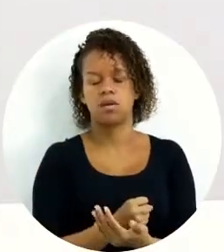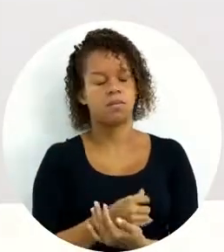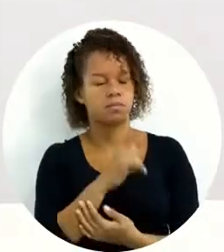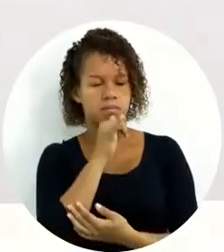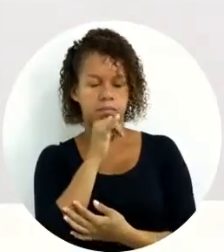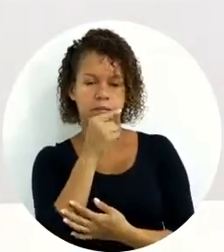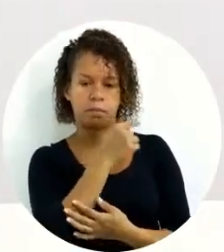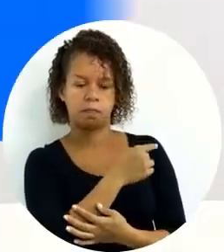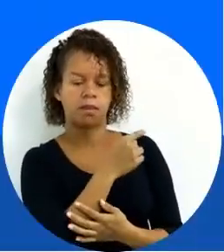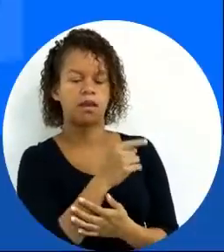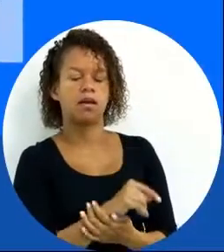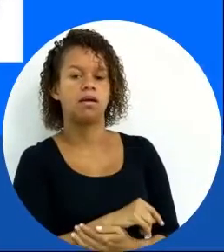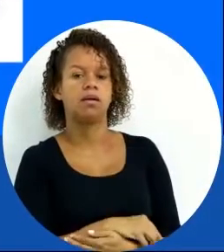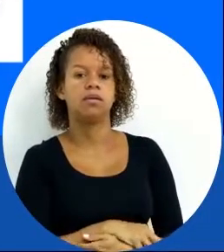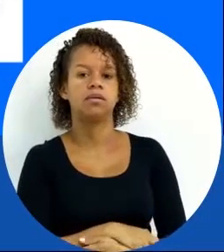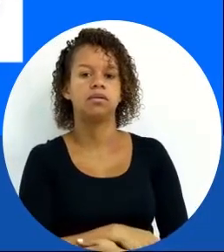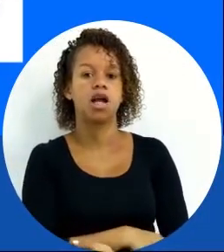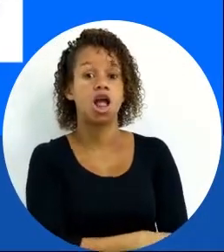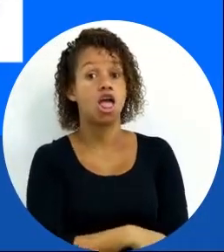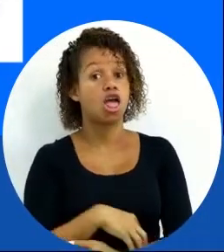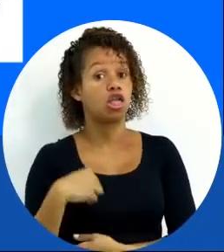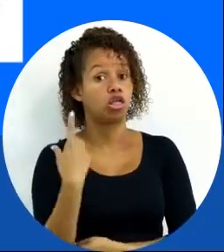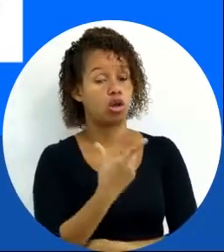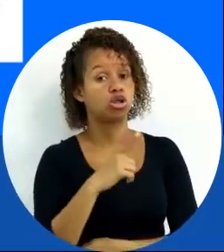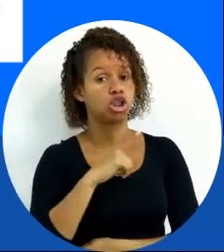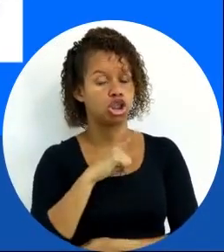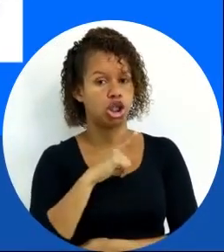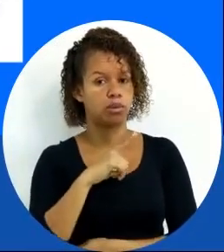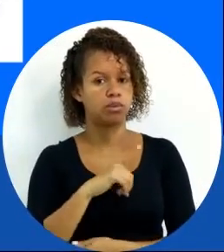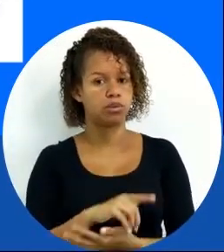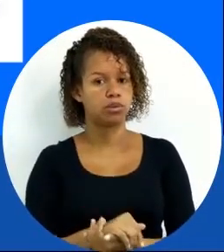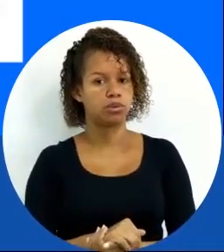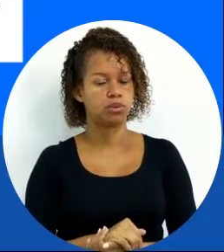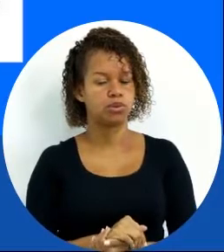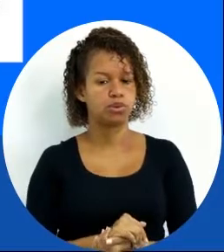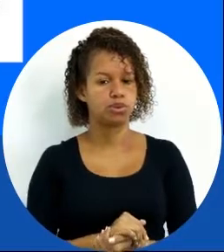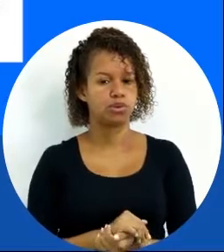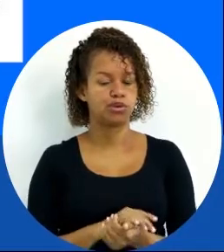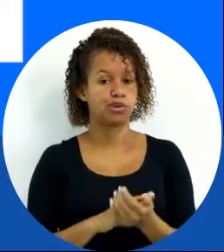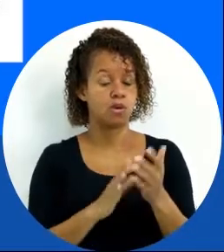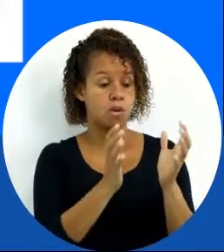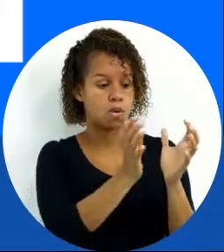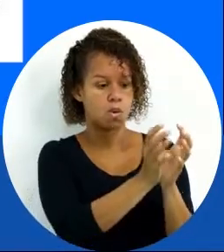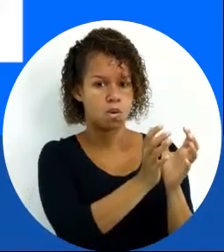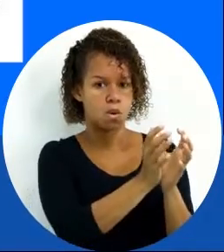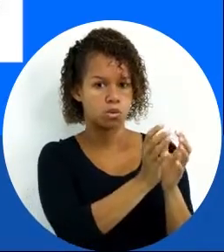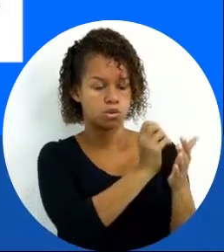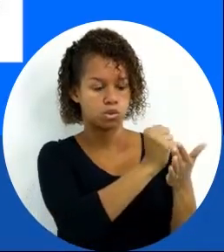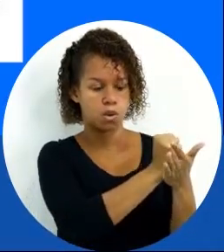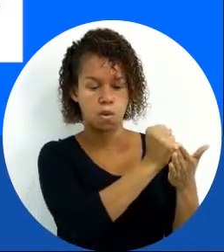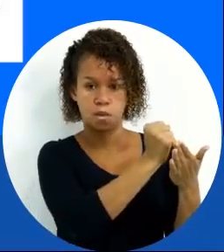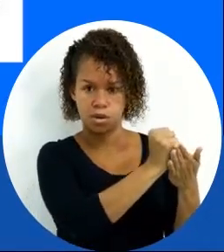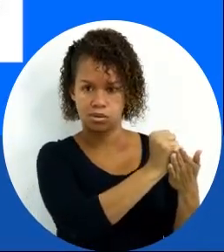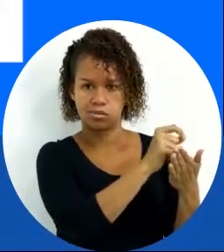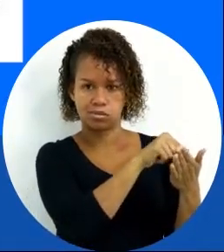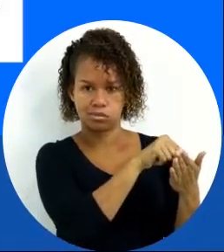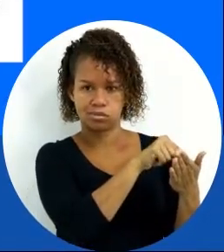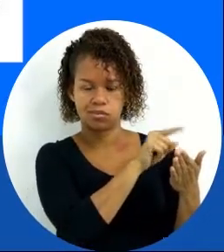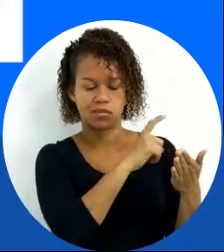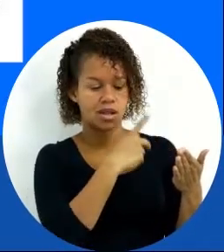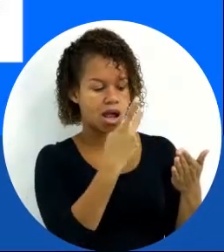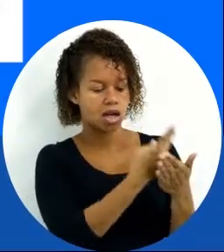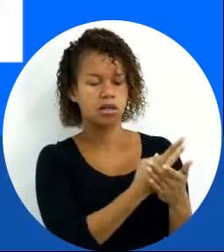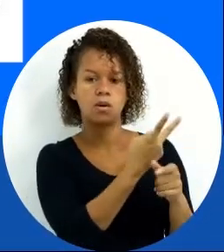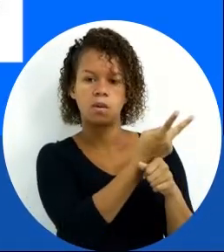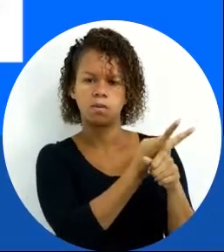aqui, nós temos, dado que eu tenho um conjunto de documentos,